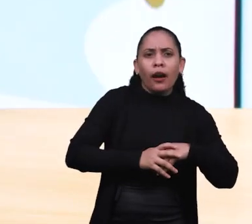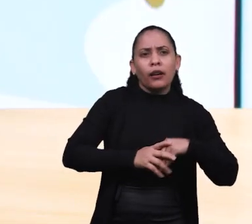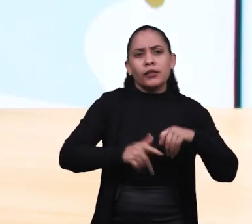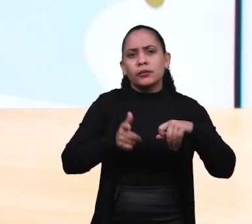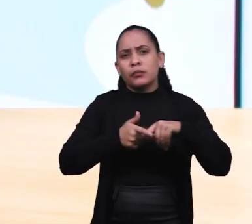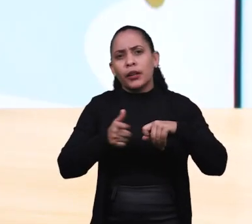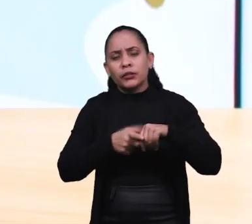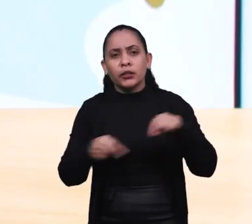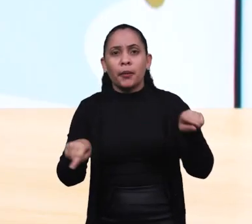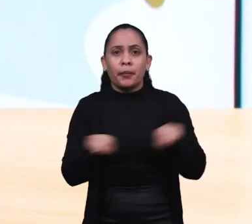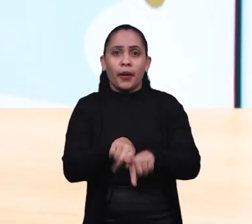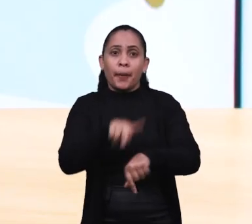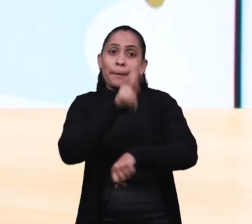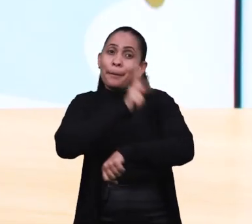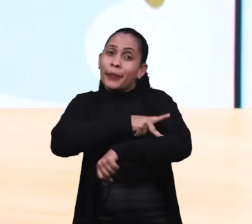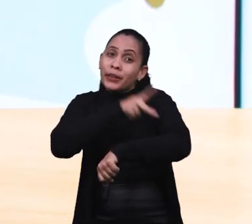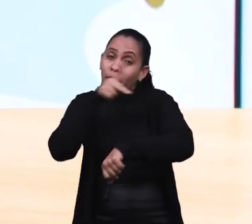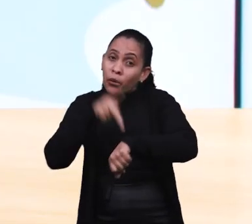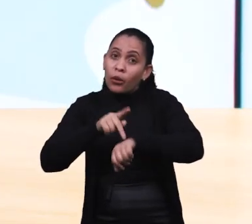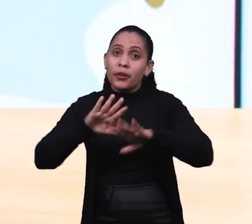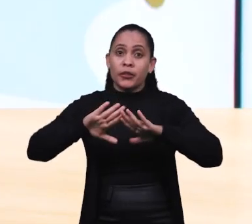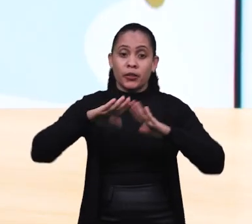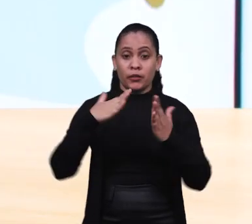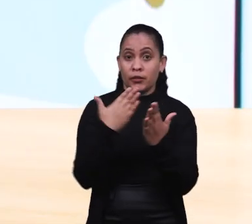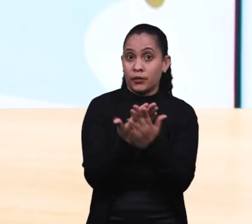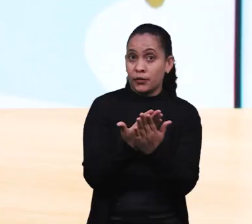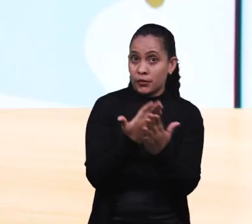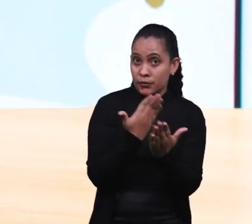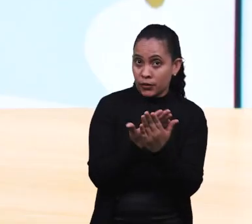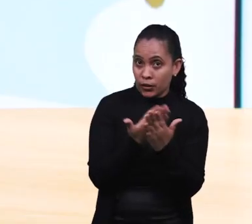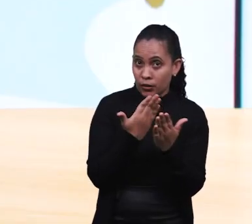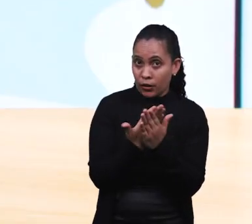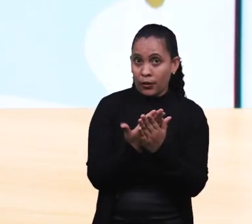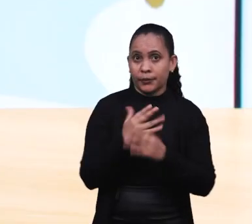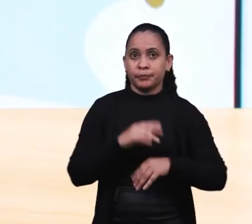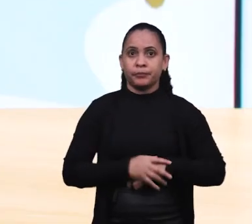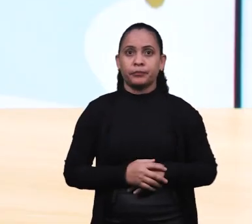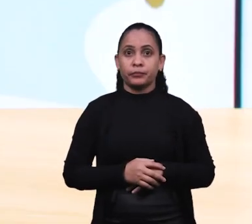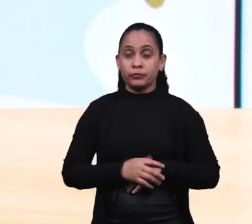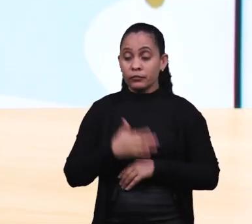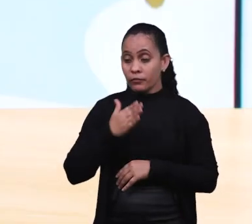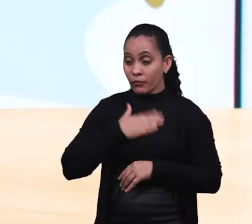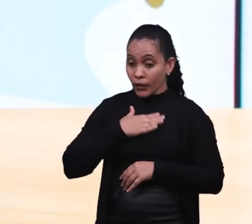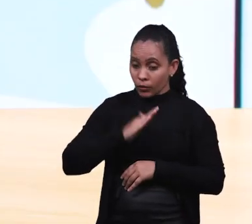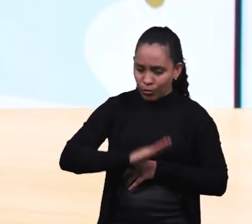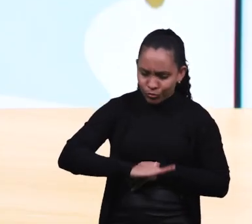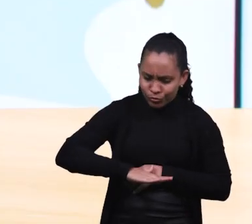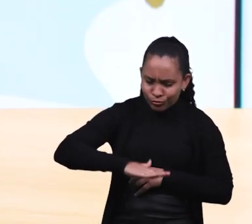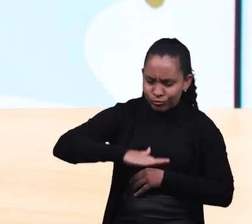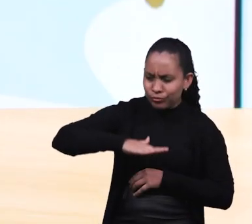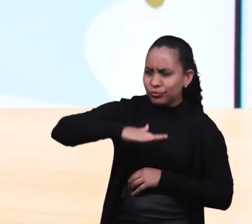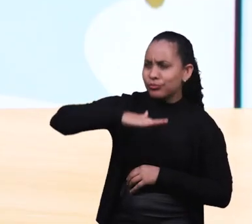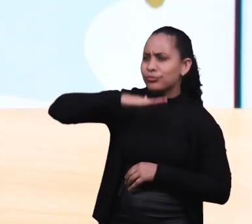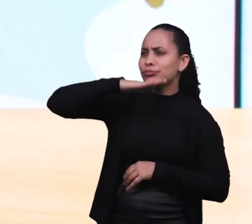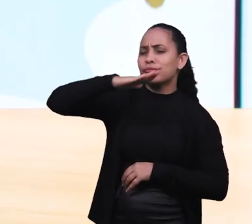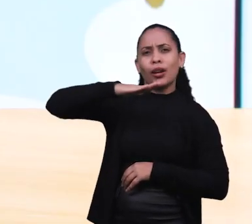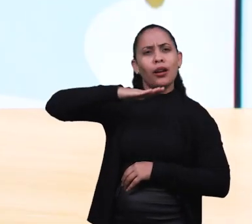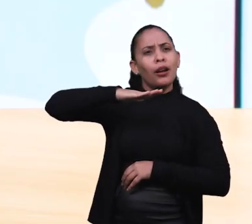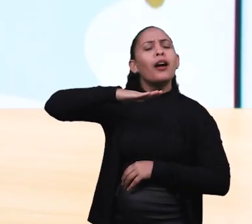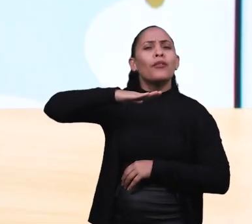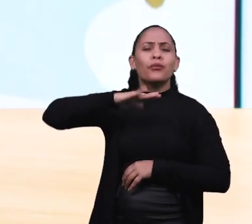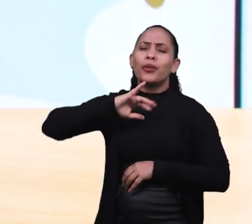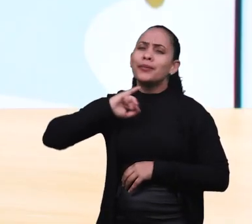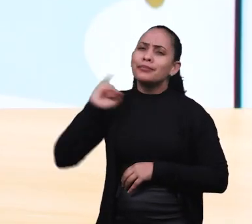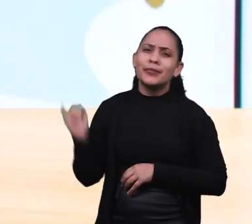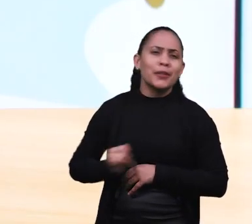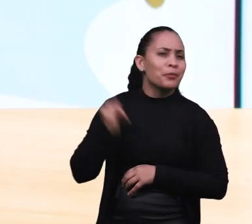equipe pedagógica na escola. Então, esse acompanhamento que eu tive no decorrer da minha vida foi essencial para o